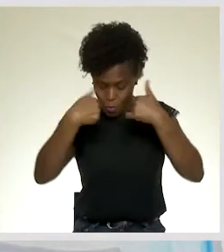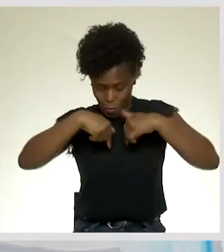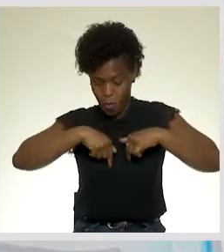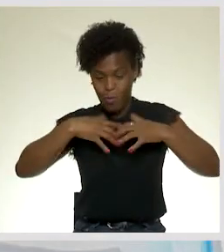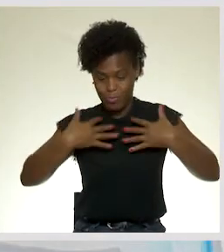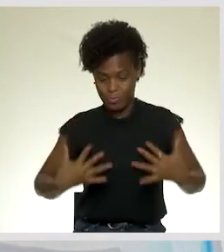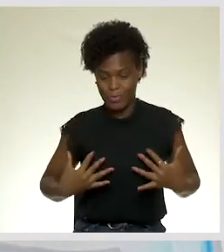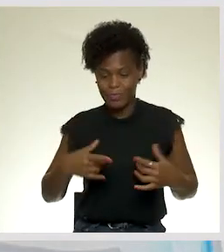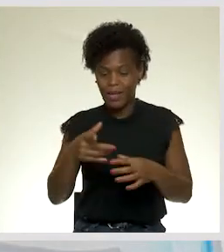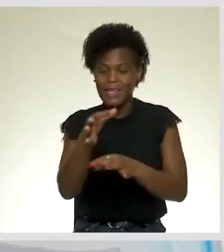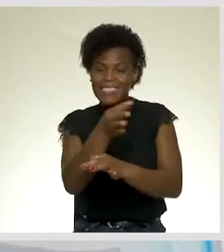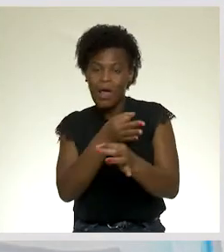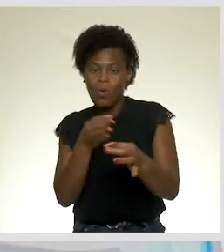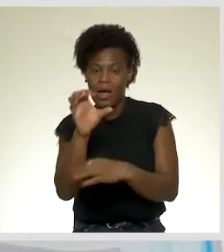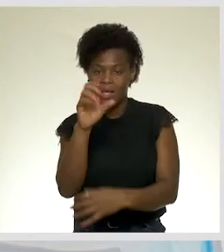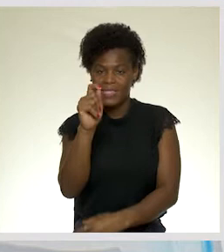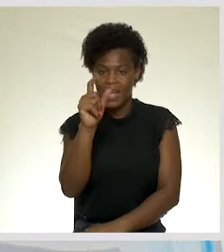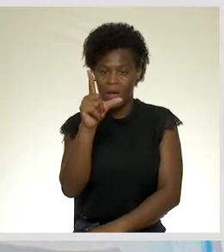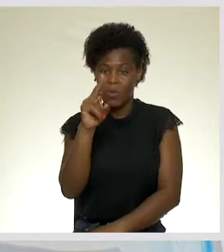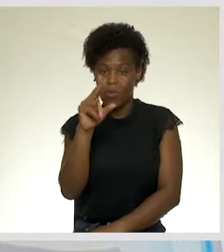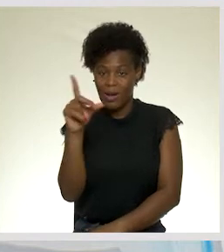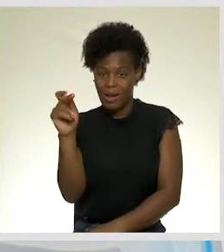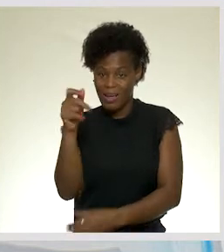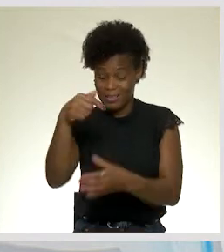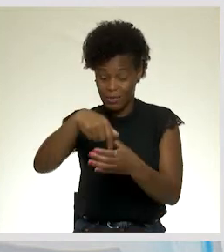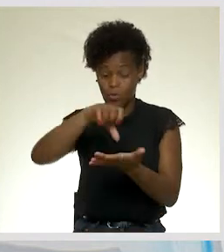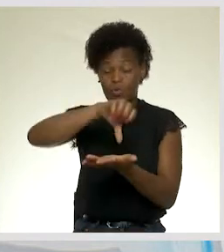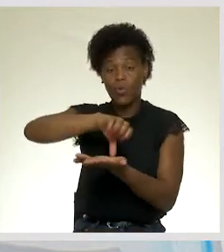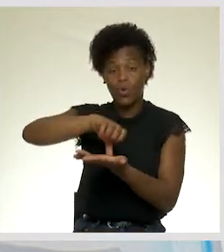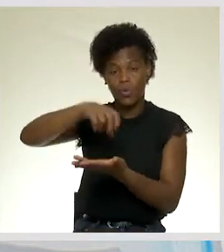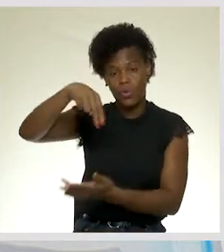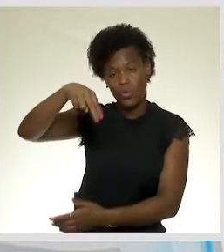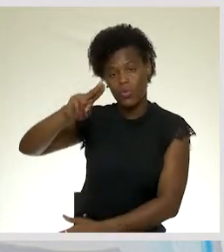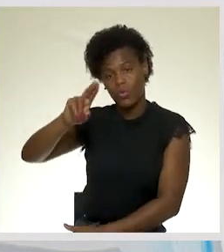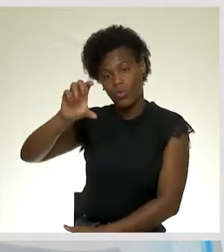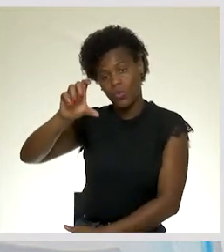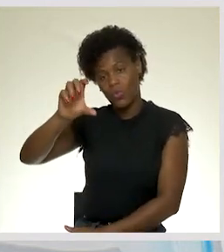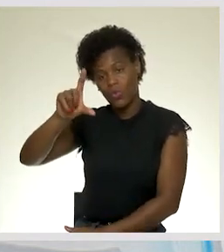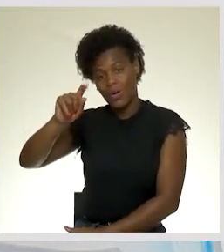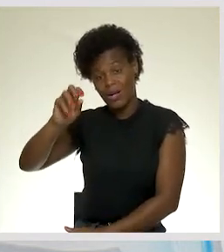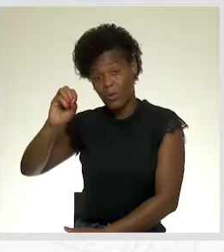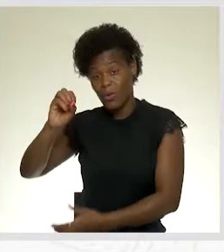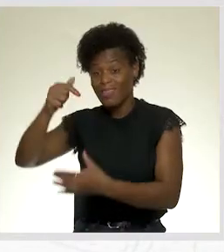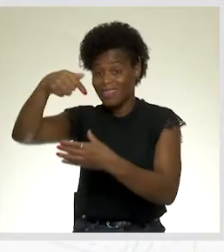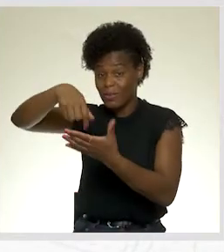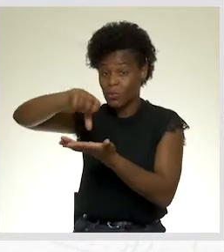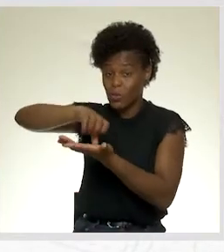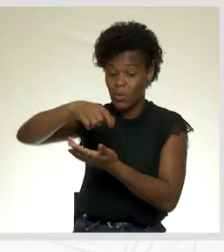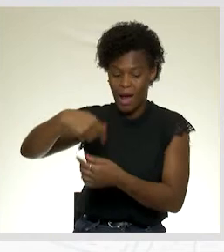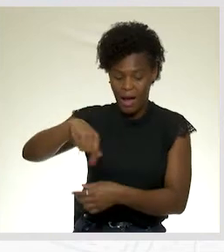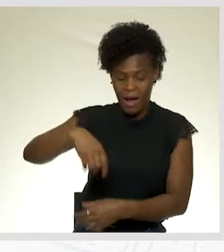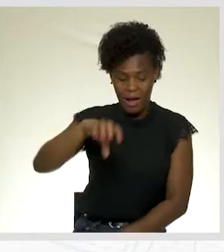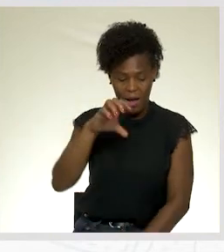temos aqui a célula, e dentro da célula tem aqui o núcleo, e por dentro do núcleo encontramos o quê? Os cromossomas, que